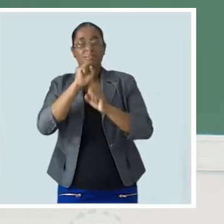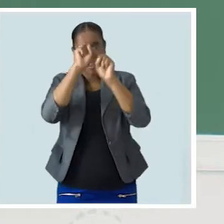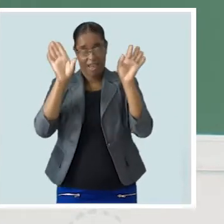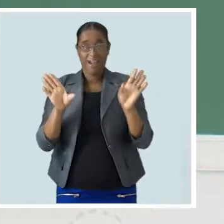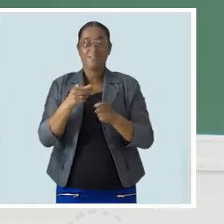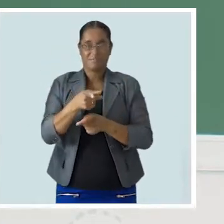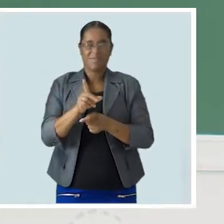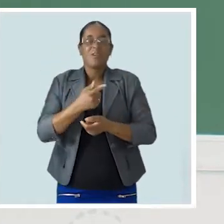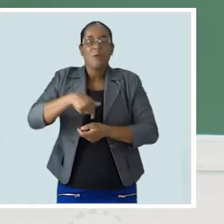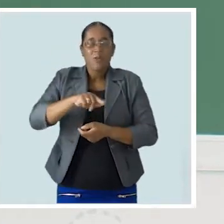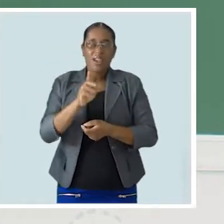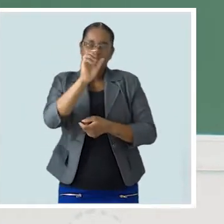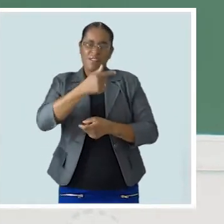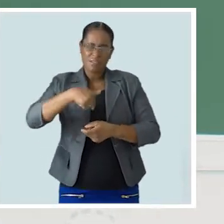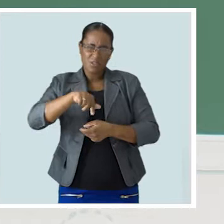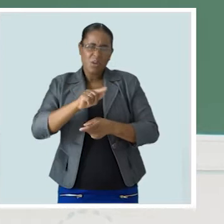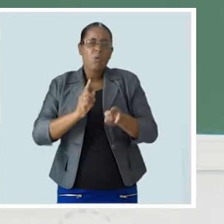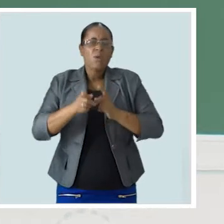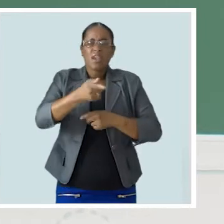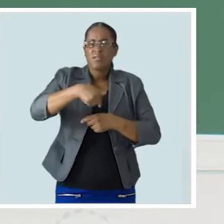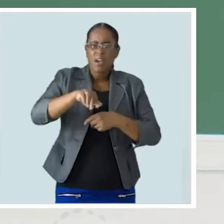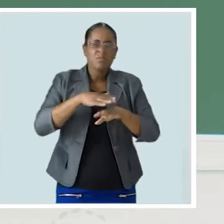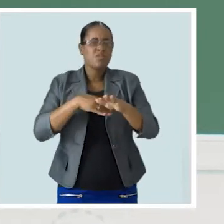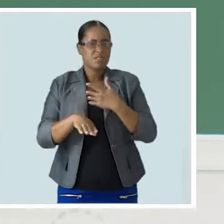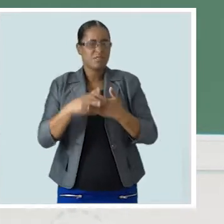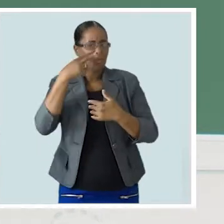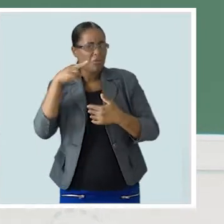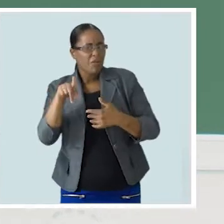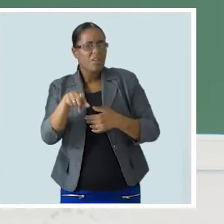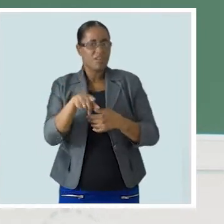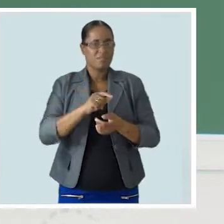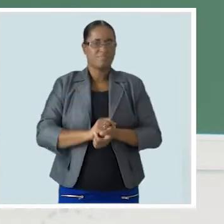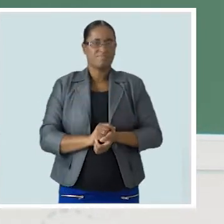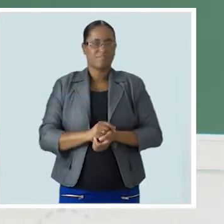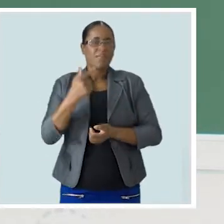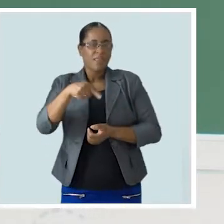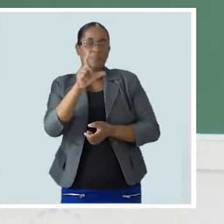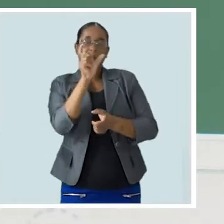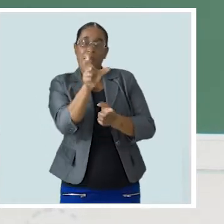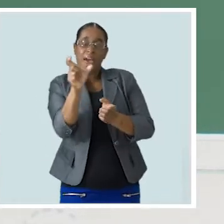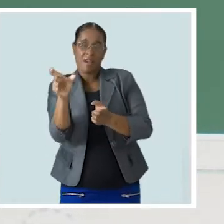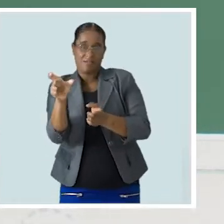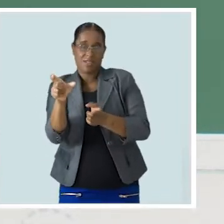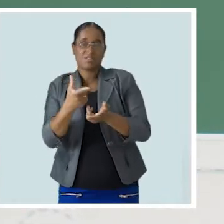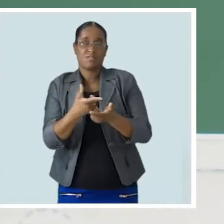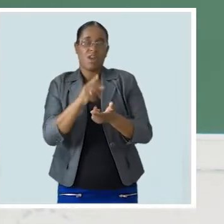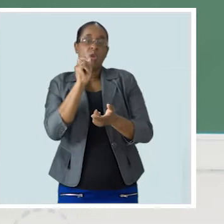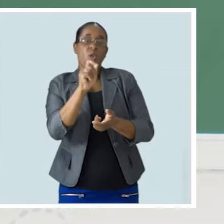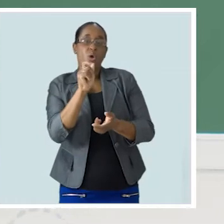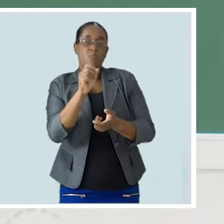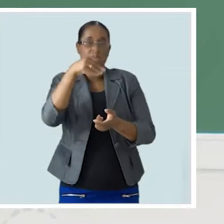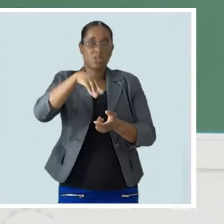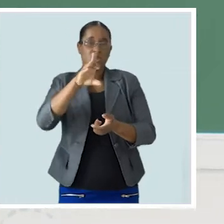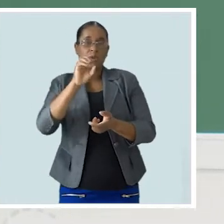que nós vamos fazer? Vejam o cabeçalho. O que é que temos aqui? Temos as palavras nomes,